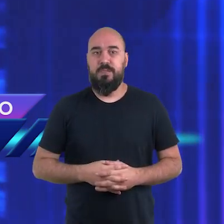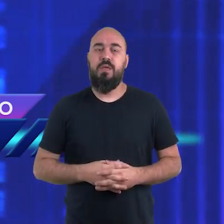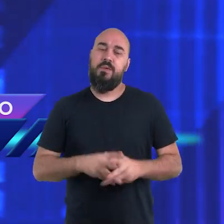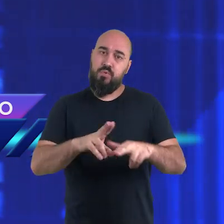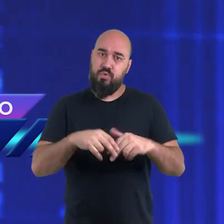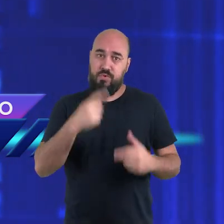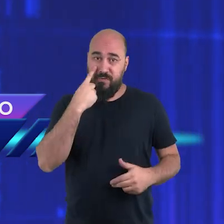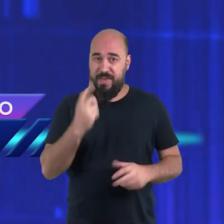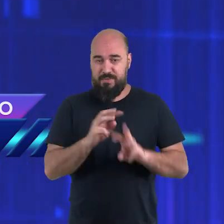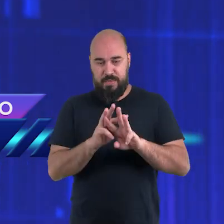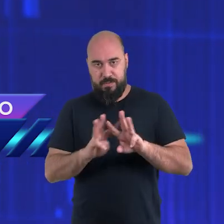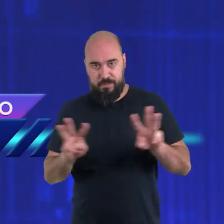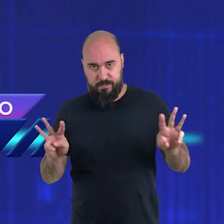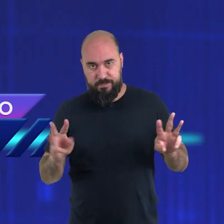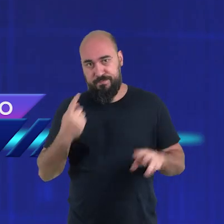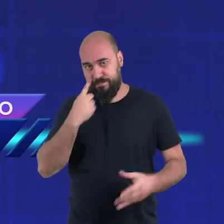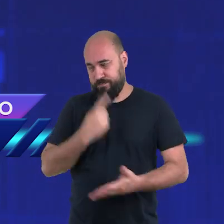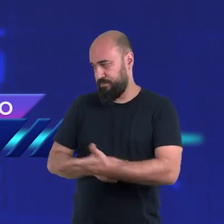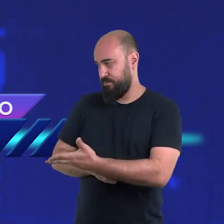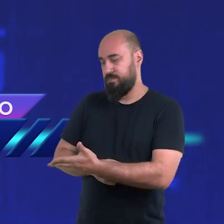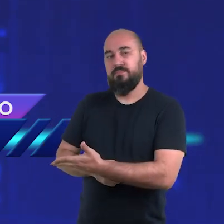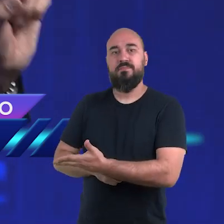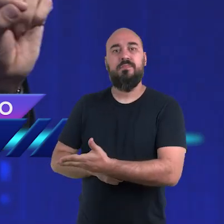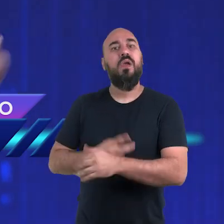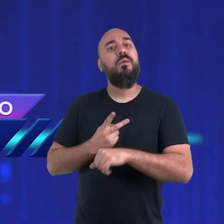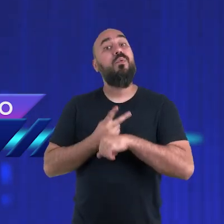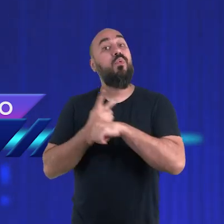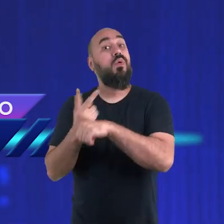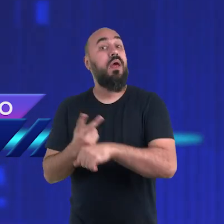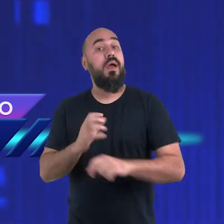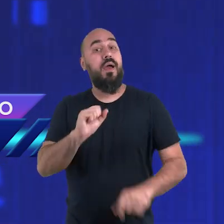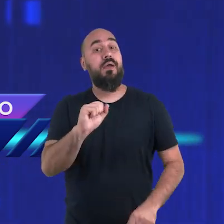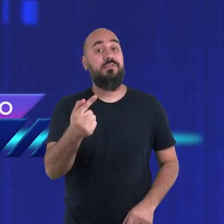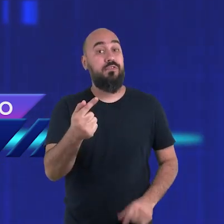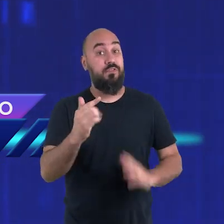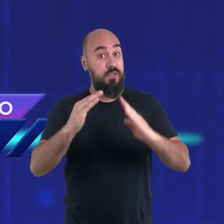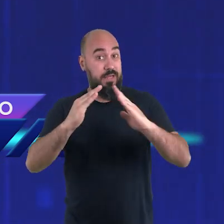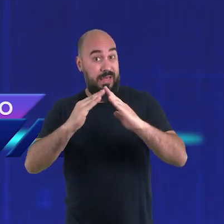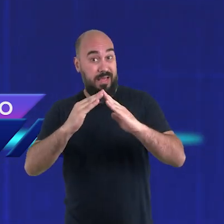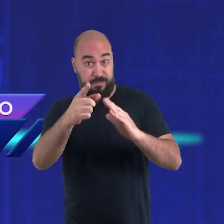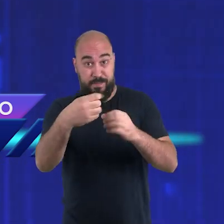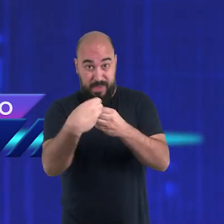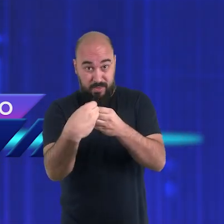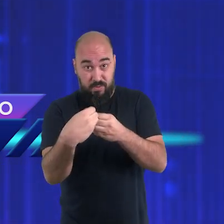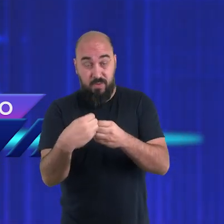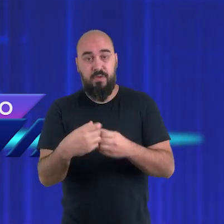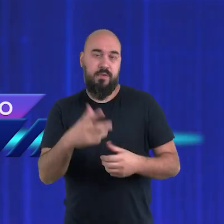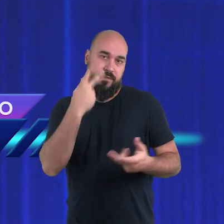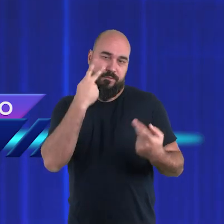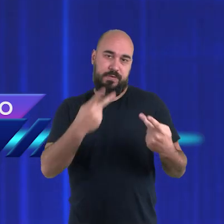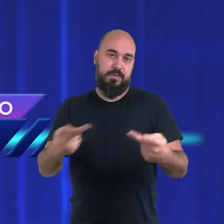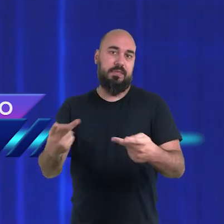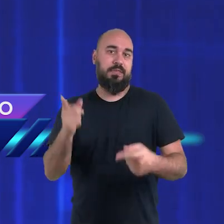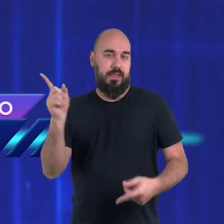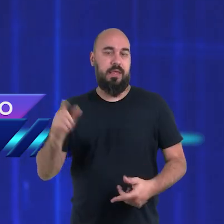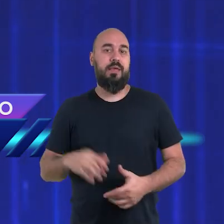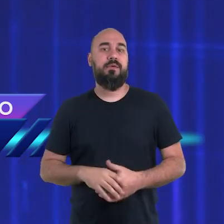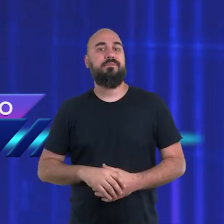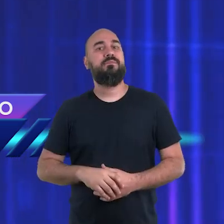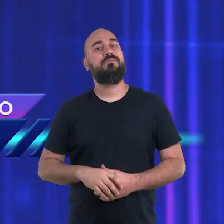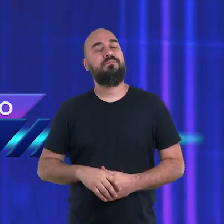encontreumaigreja.com.br, procurar a igreja adventista mais próxima da sua casa e vá lá fazer uma visita. Vá a